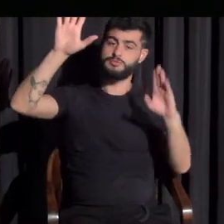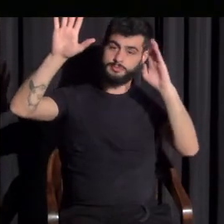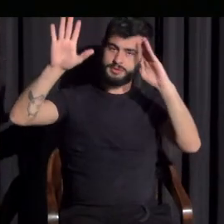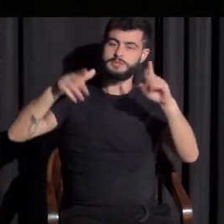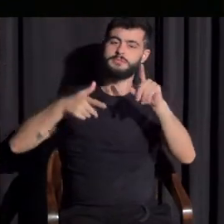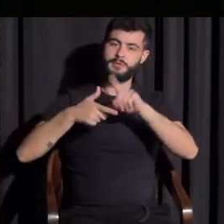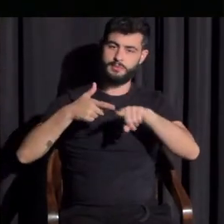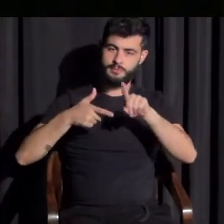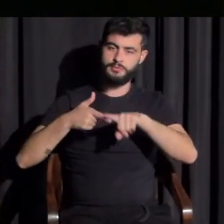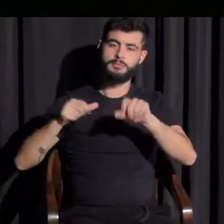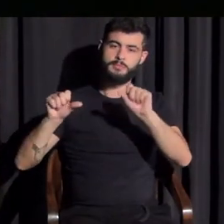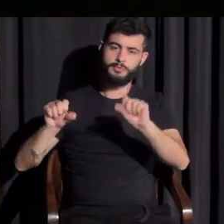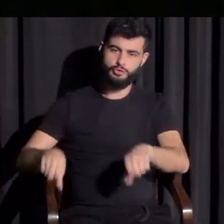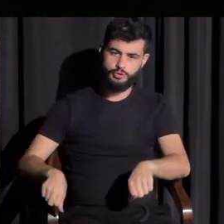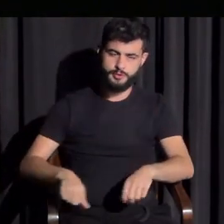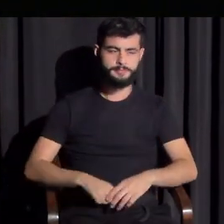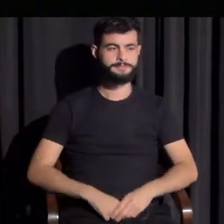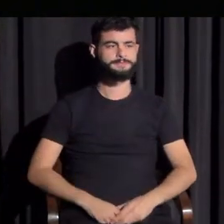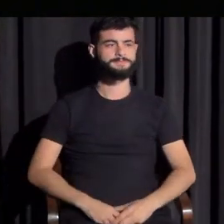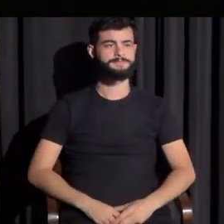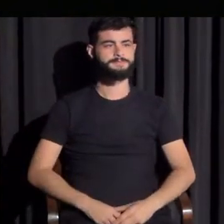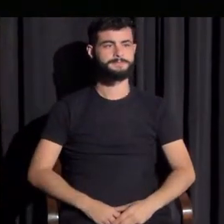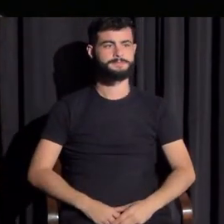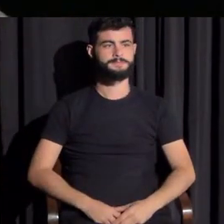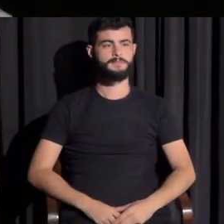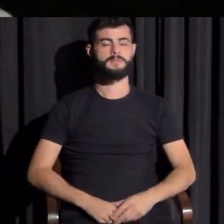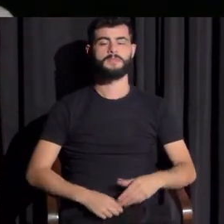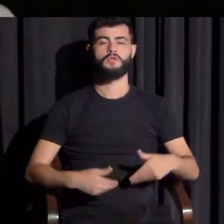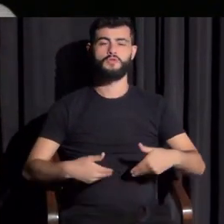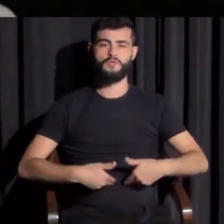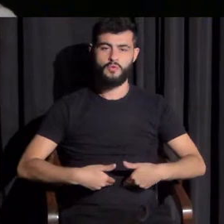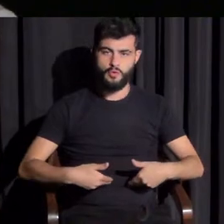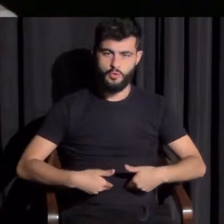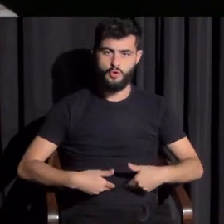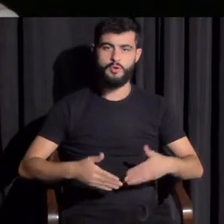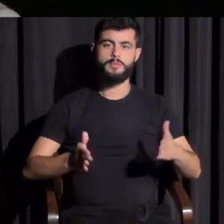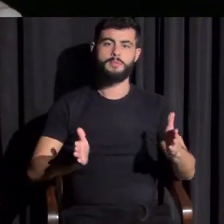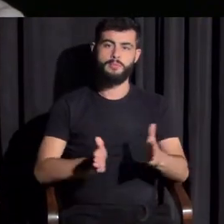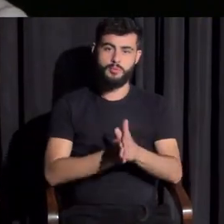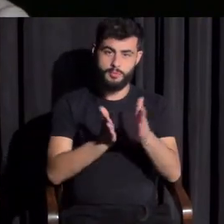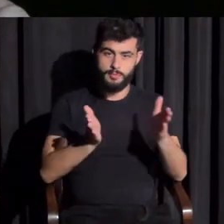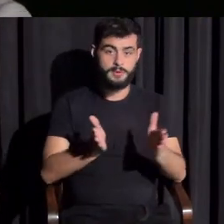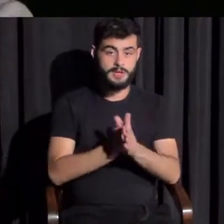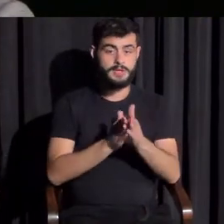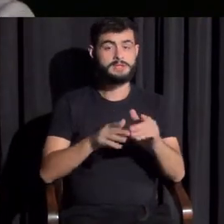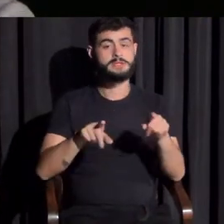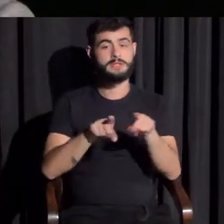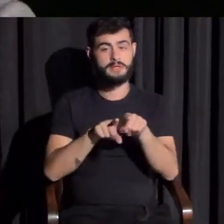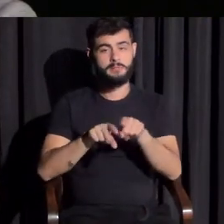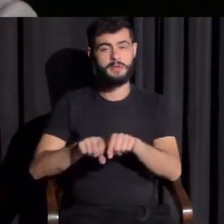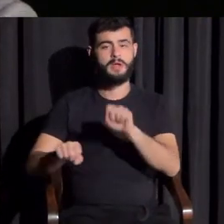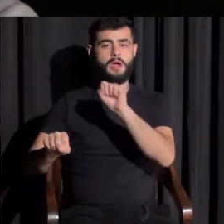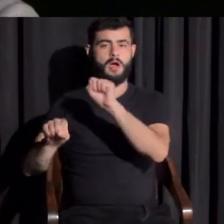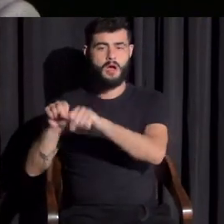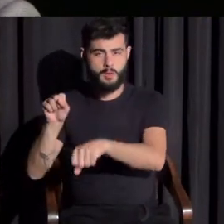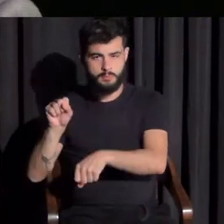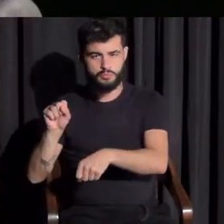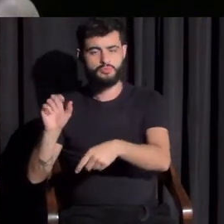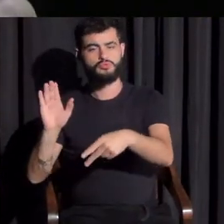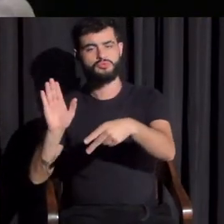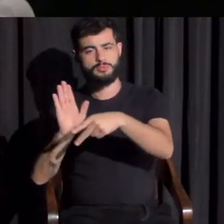Em decorrência da fome e da pobreza, também aumentou o número de casos de abuso sexual de crianças e